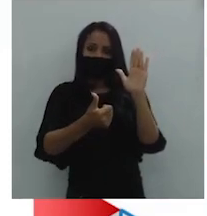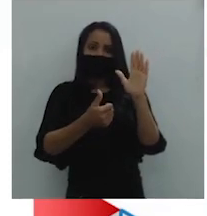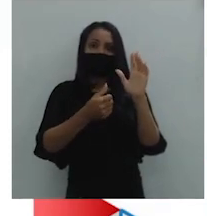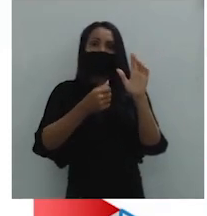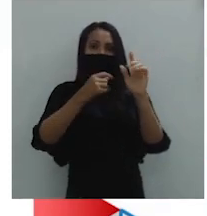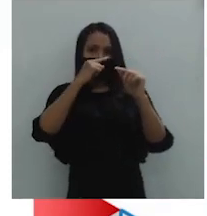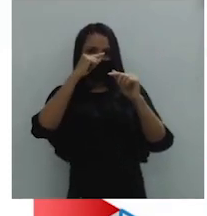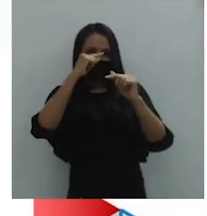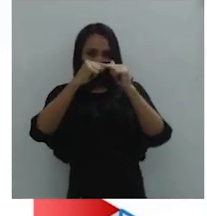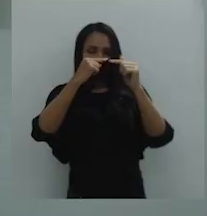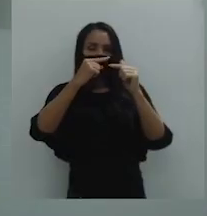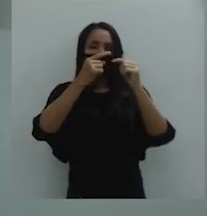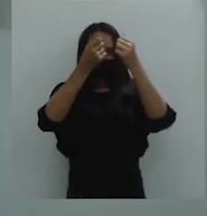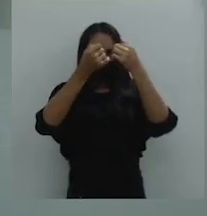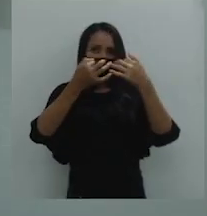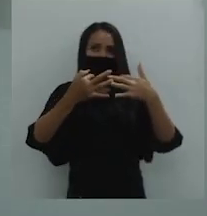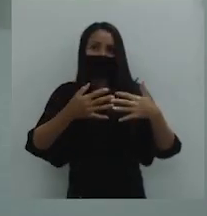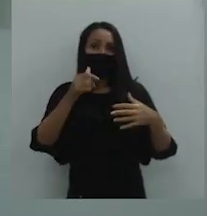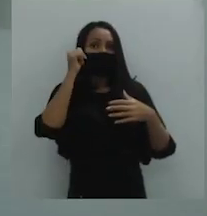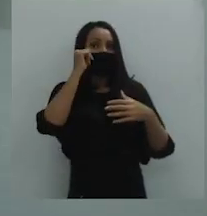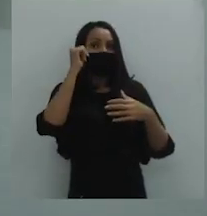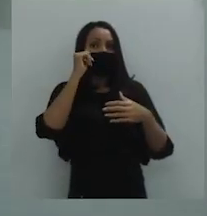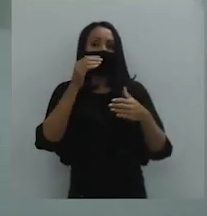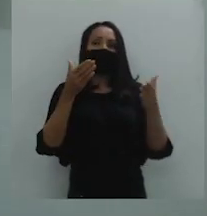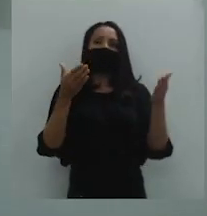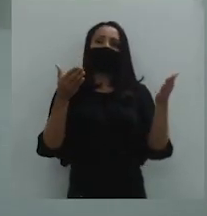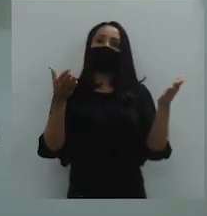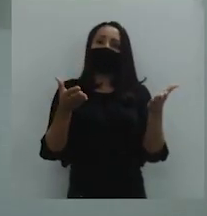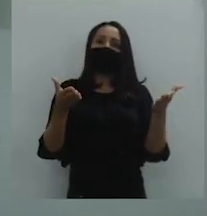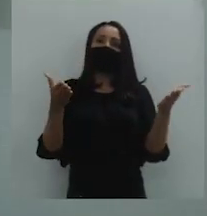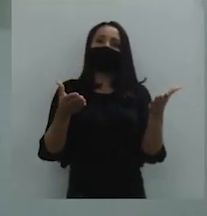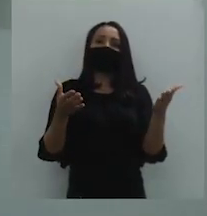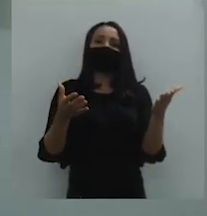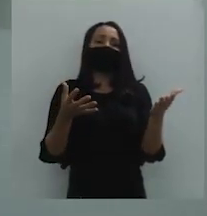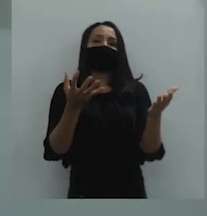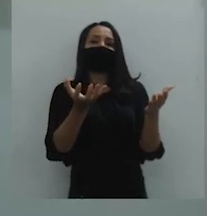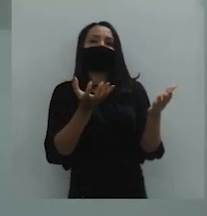frente, vocês vão ver que as mulheres hoje, no máximo, elas querem